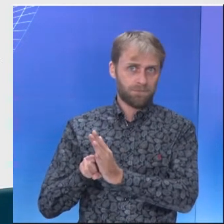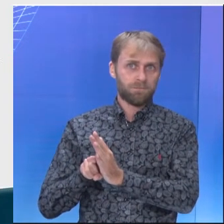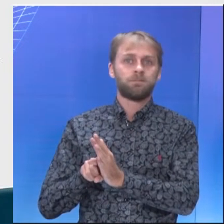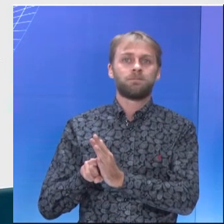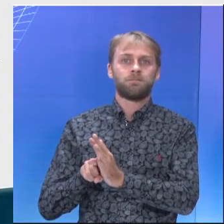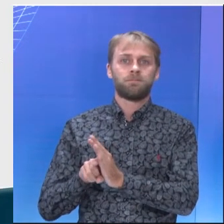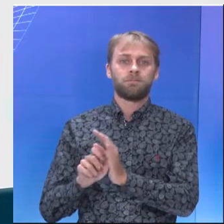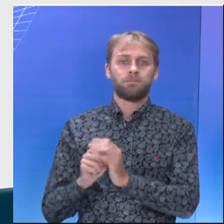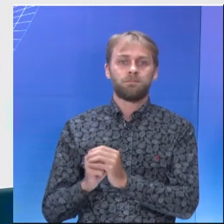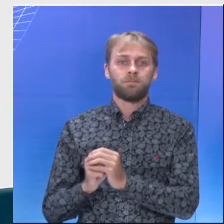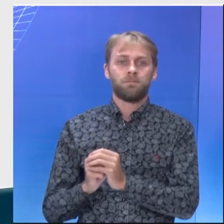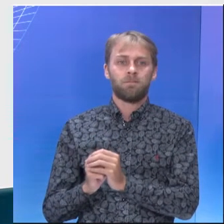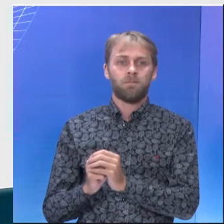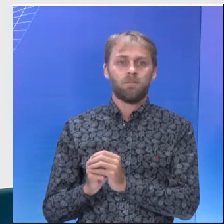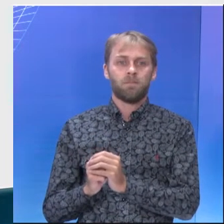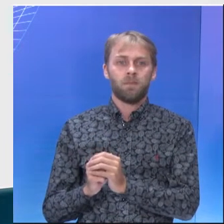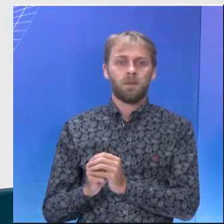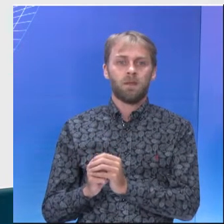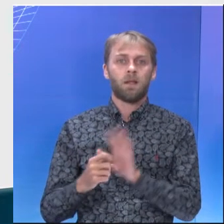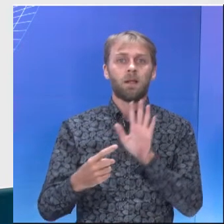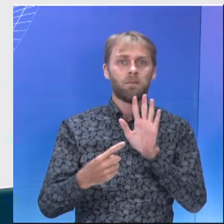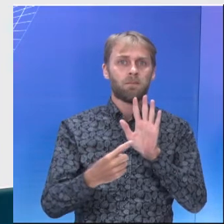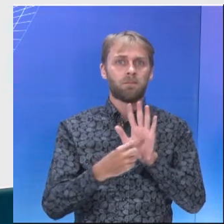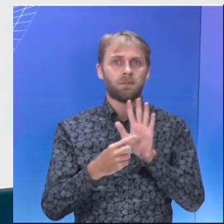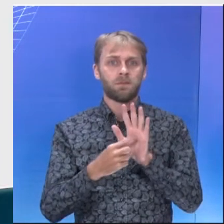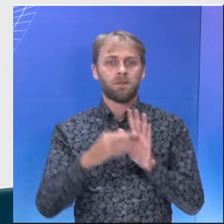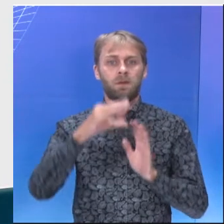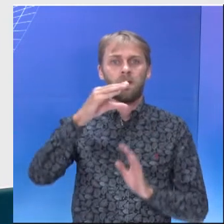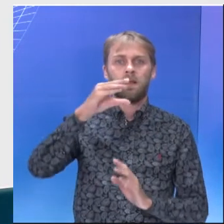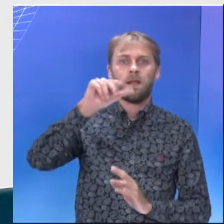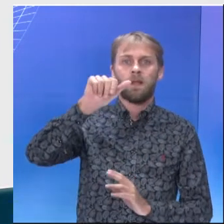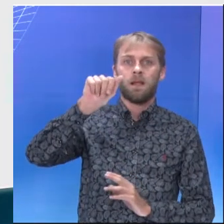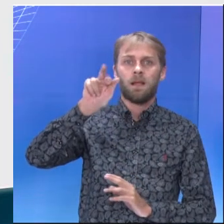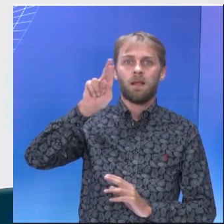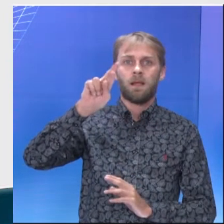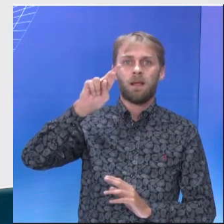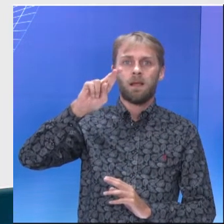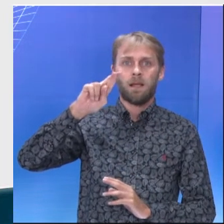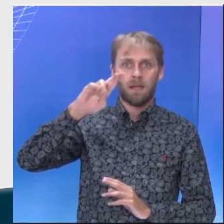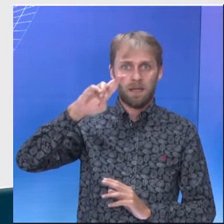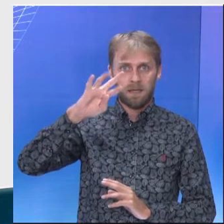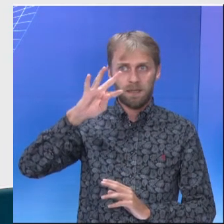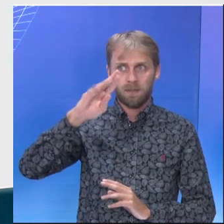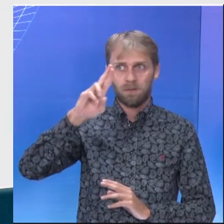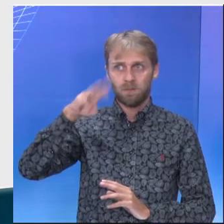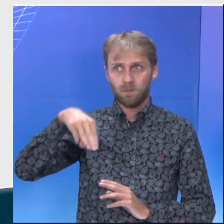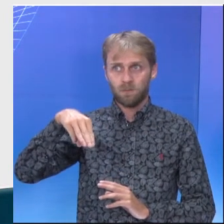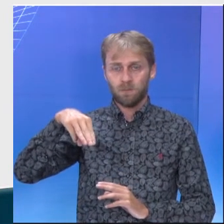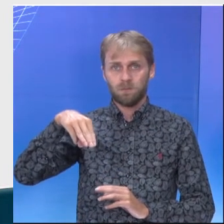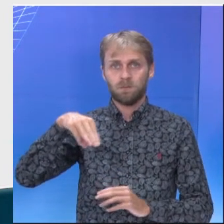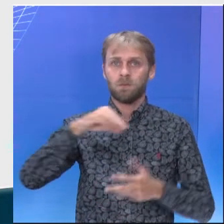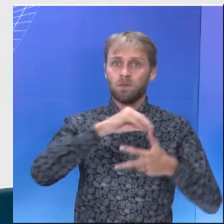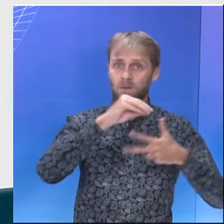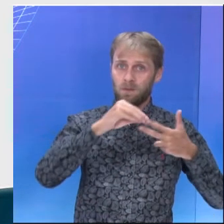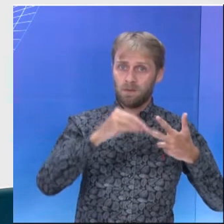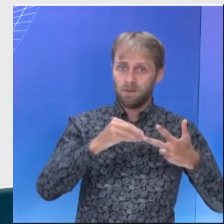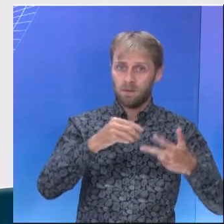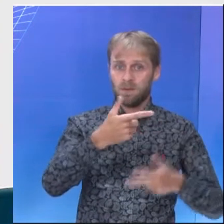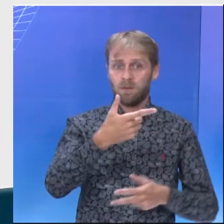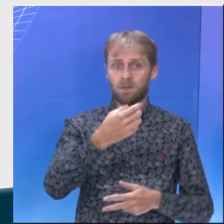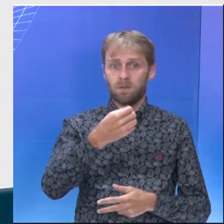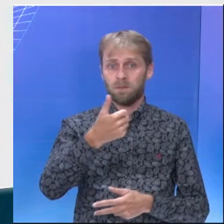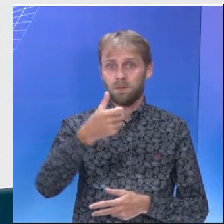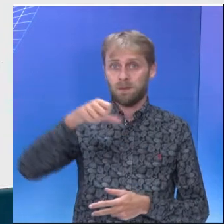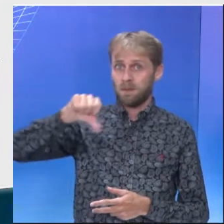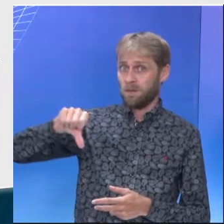A próxima questão é sobre... é um cartoon do Enem de 2019. Mas antes de falarmos sobre ele,